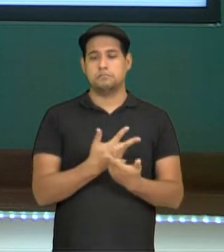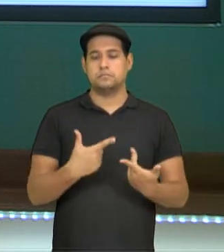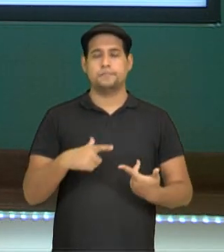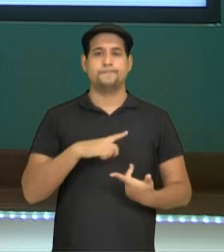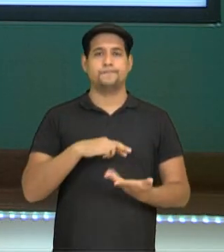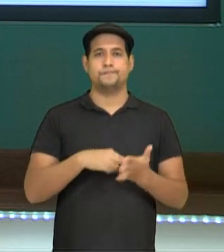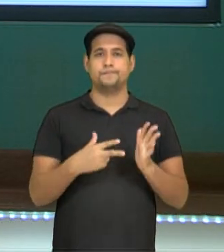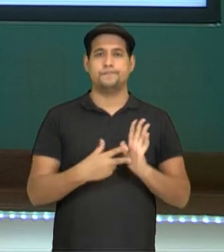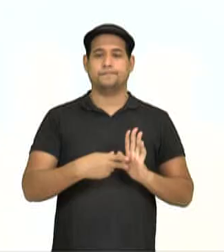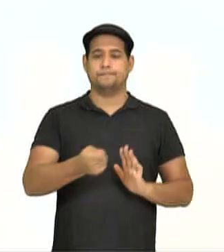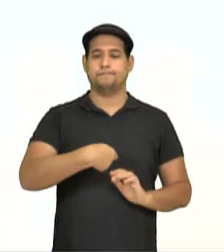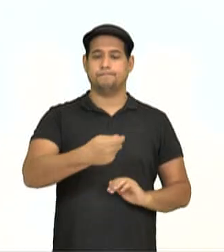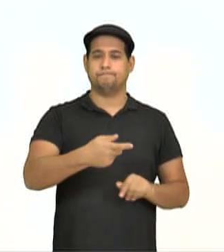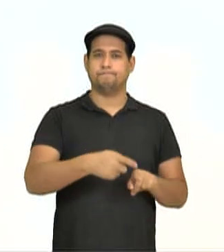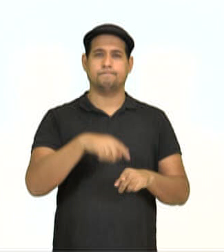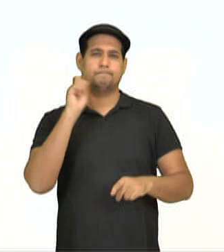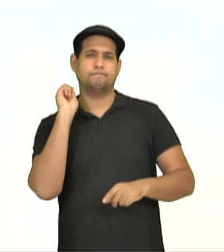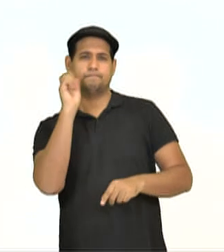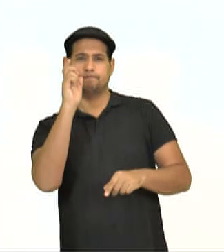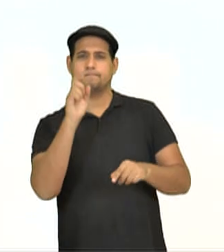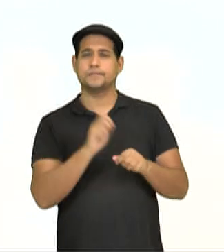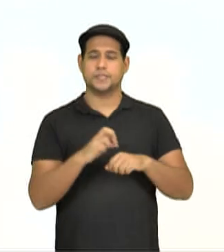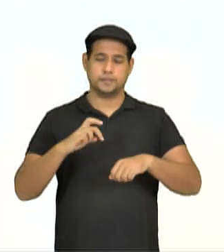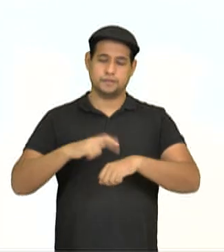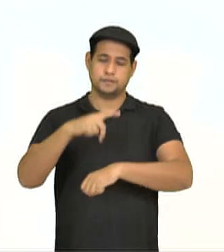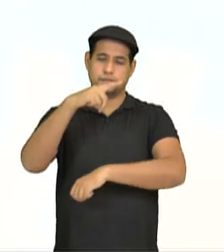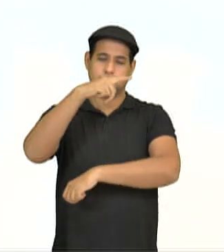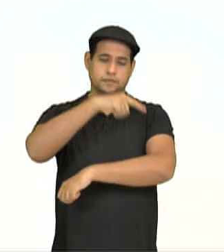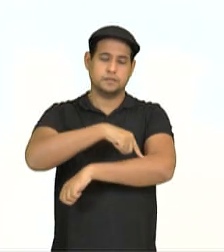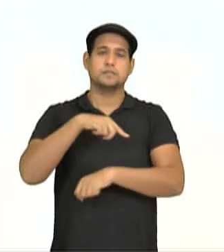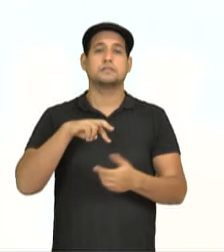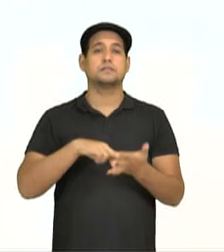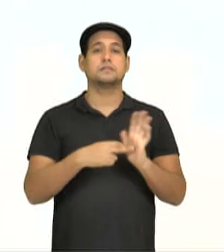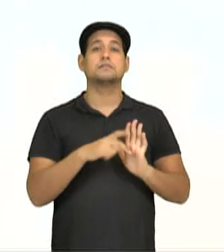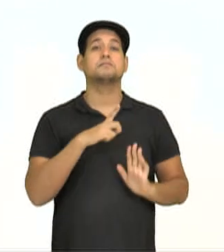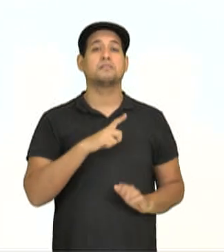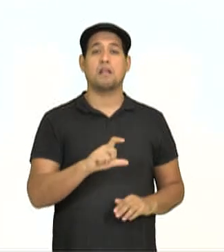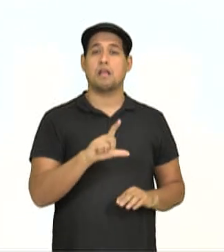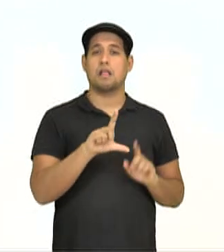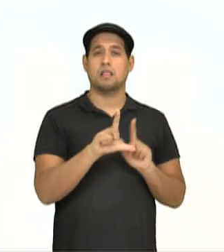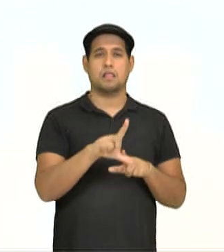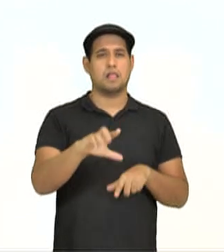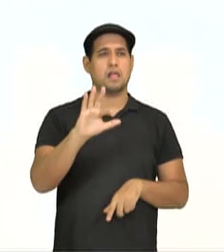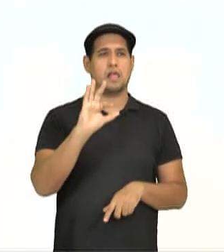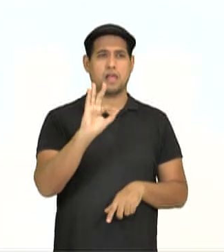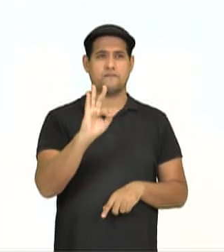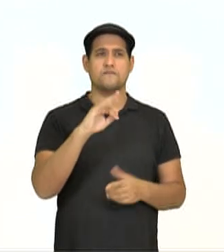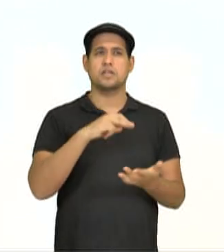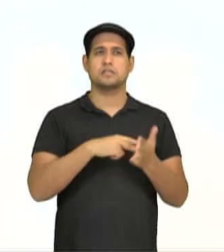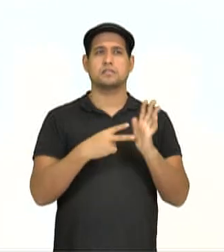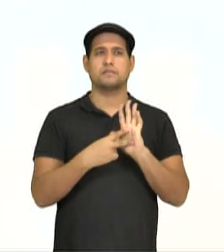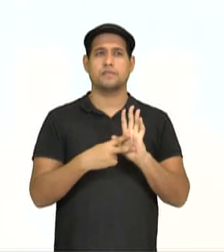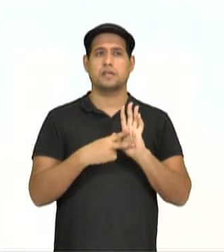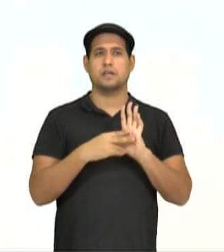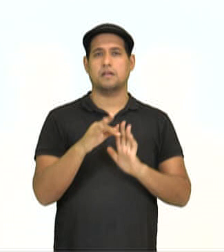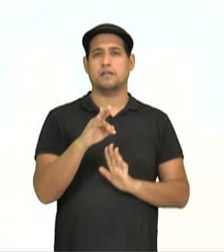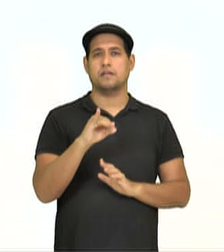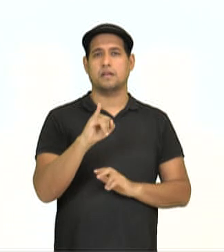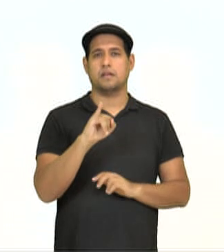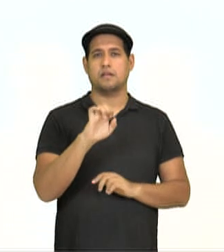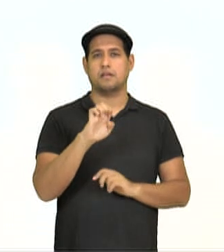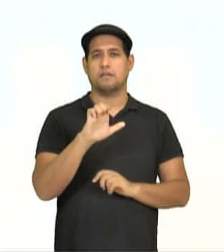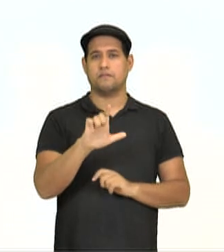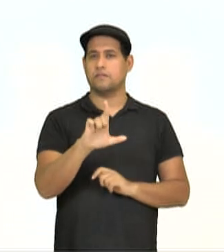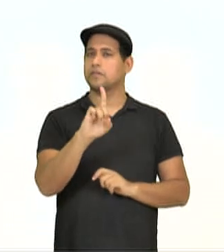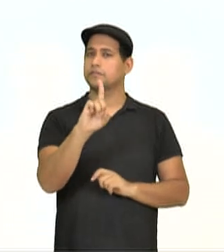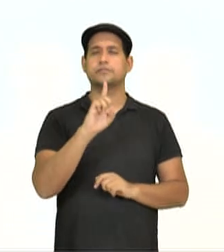são arremesso, lançamentos e salto em altura, vão levar a letra F de field. Tá? Então, essas provas